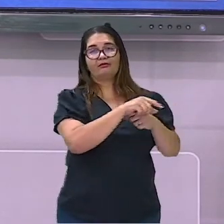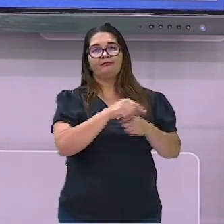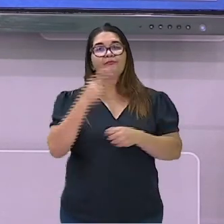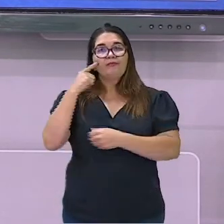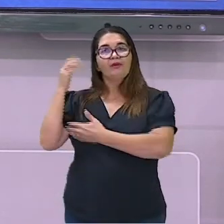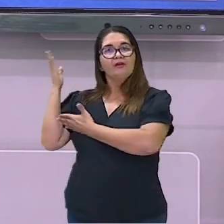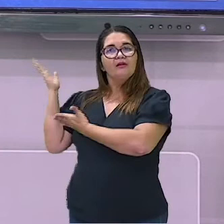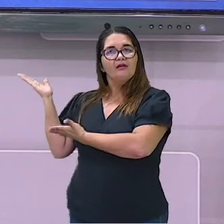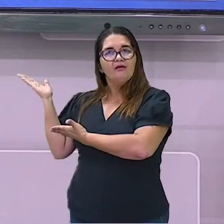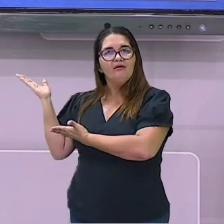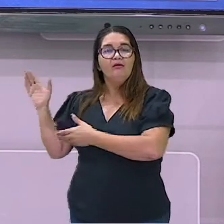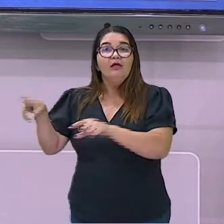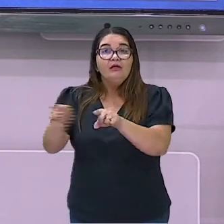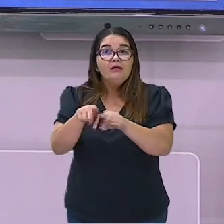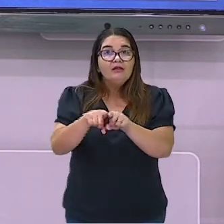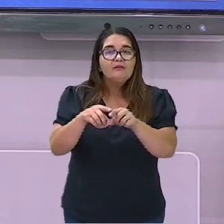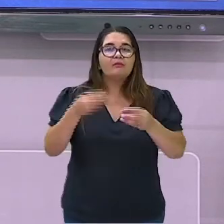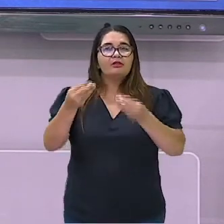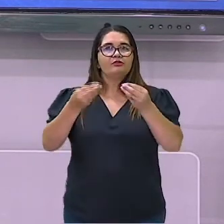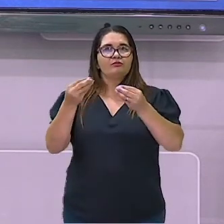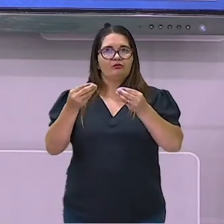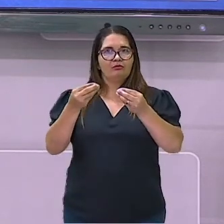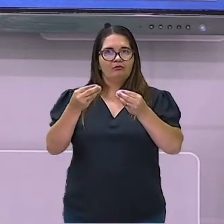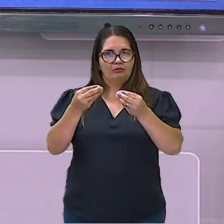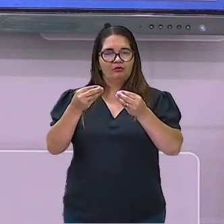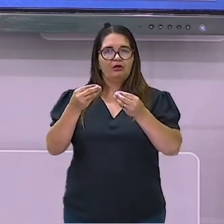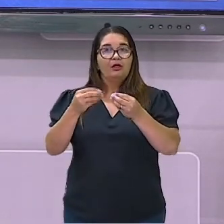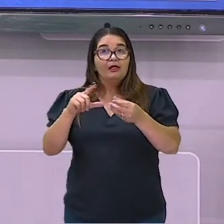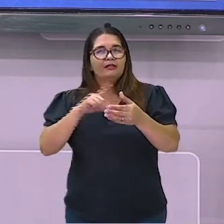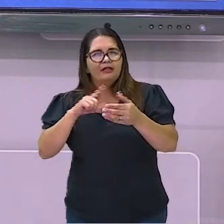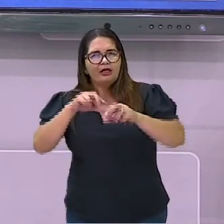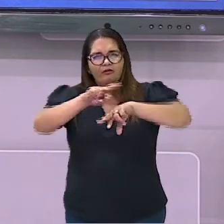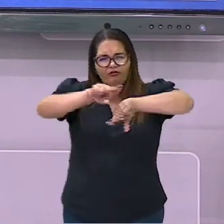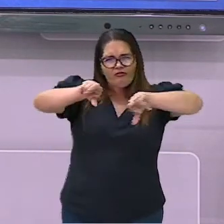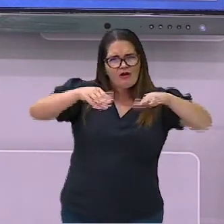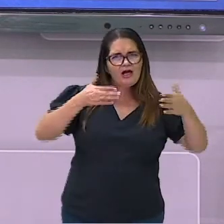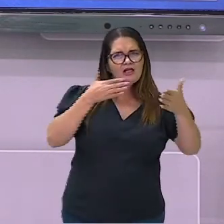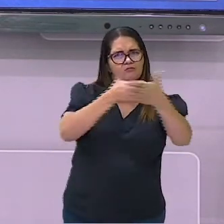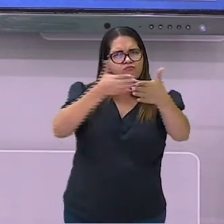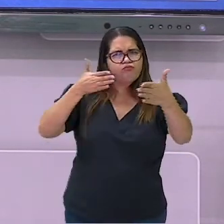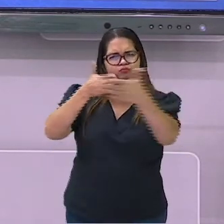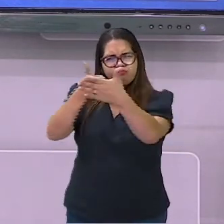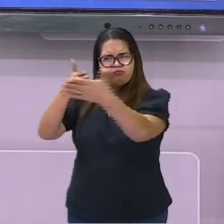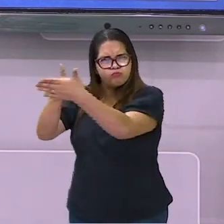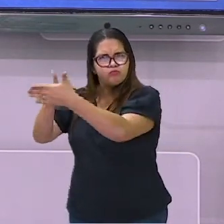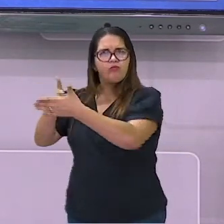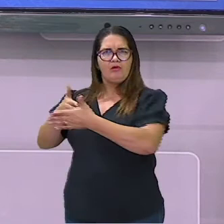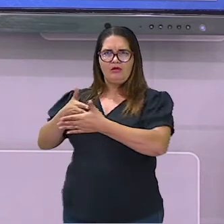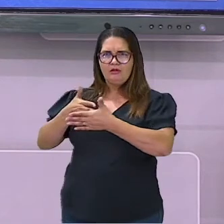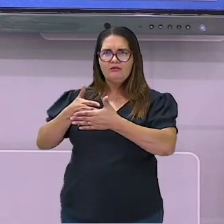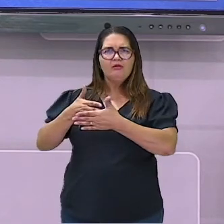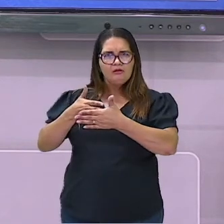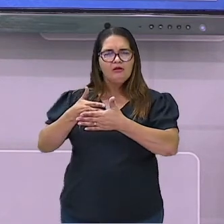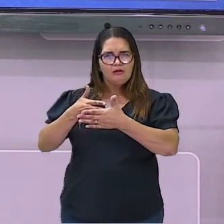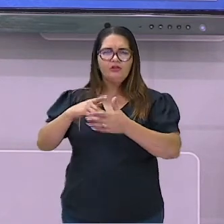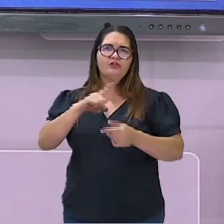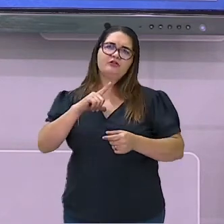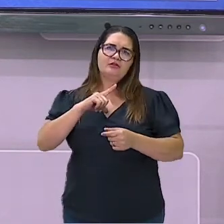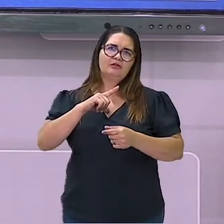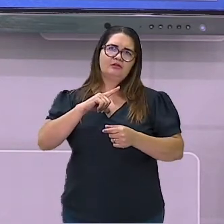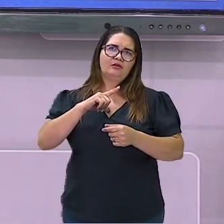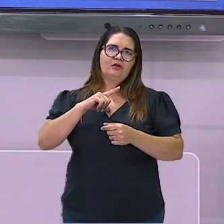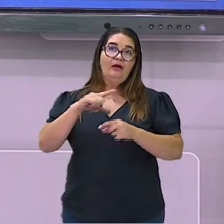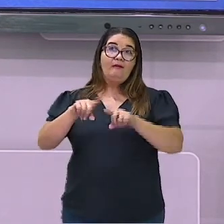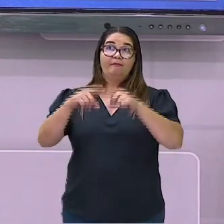para barrar as invasões estrangeiras. Exercer a justiça na capitania, então ele tinha um poder